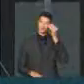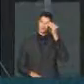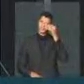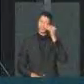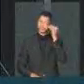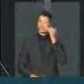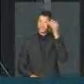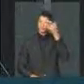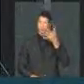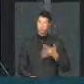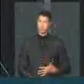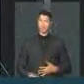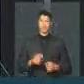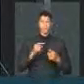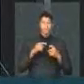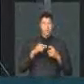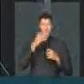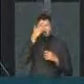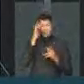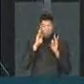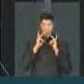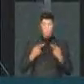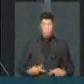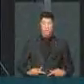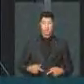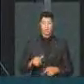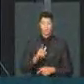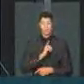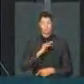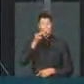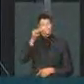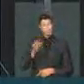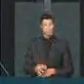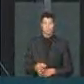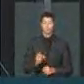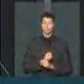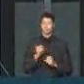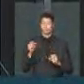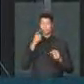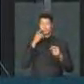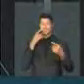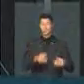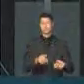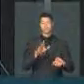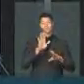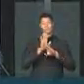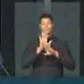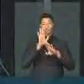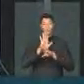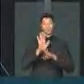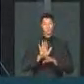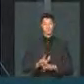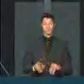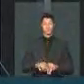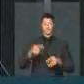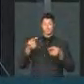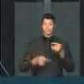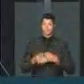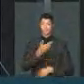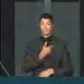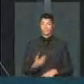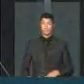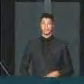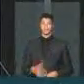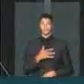experiência, um médico sensível, uma pessoa humana que tem, com certeza, esse grande desafio de ajudar nas políticas